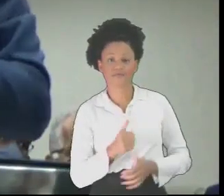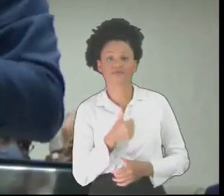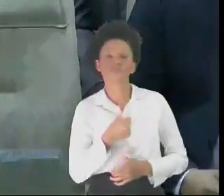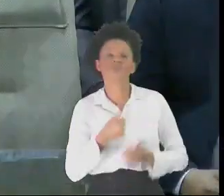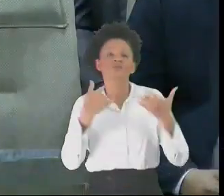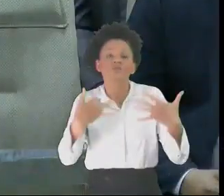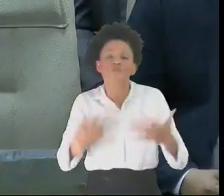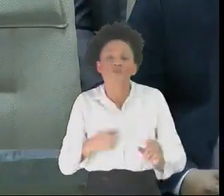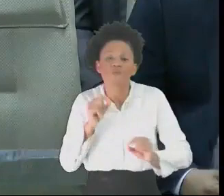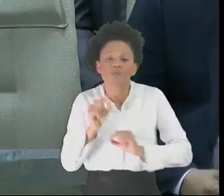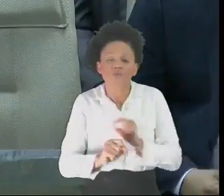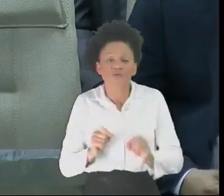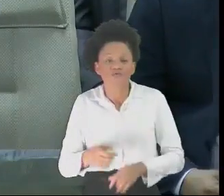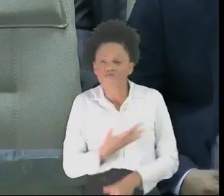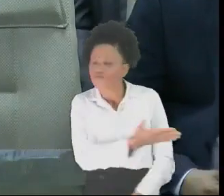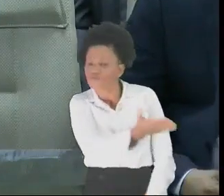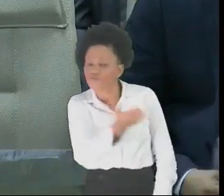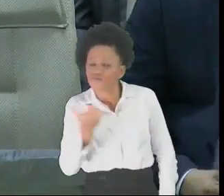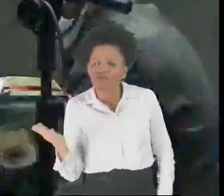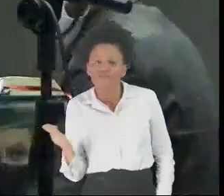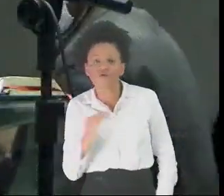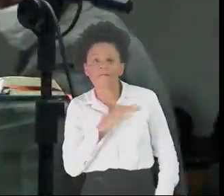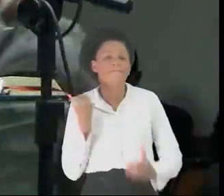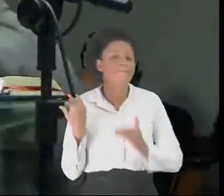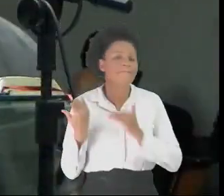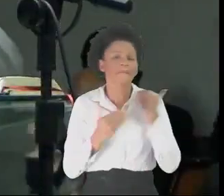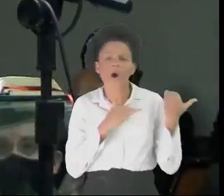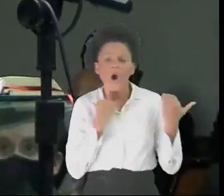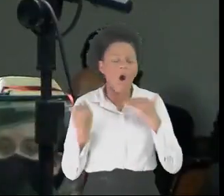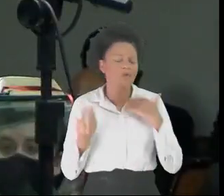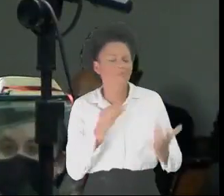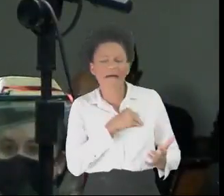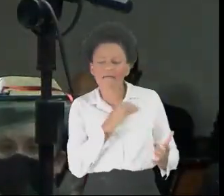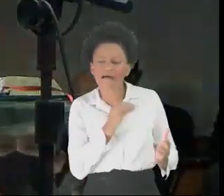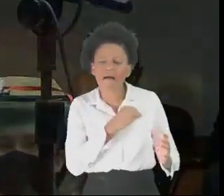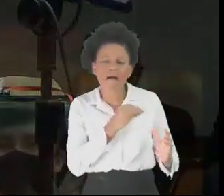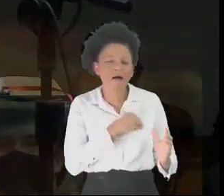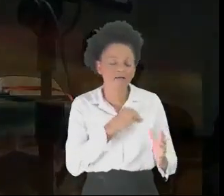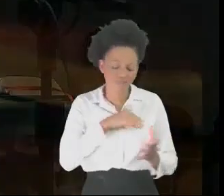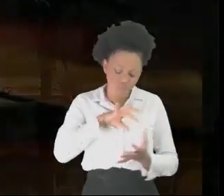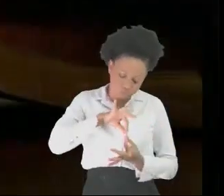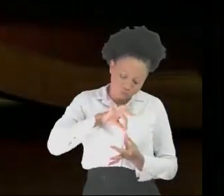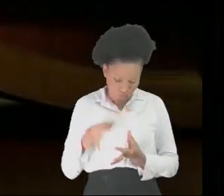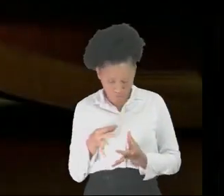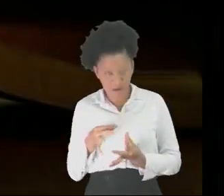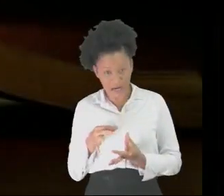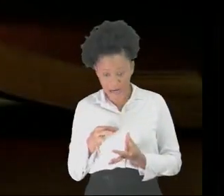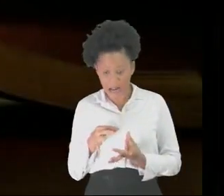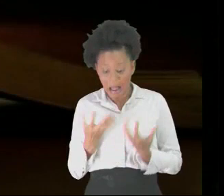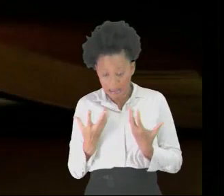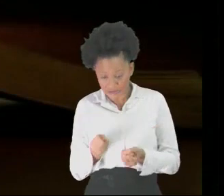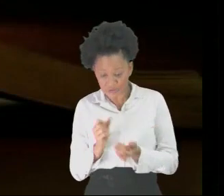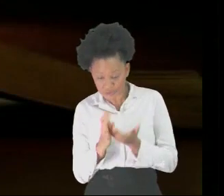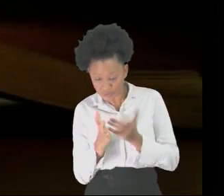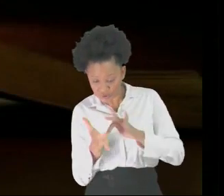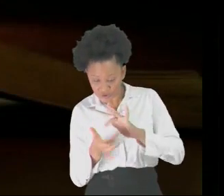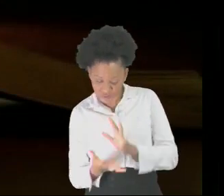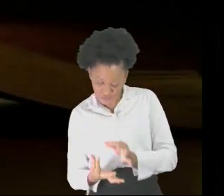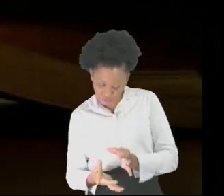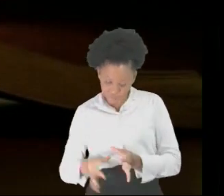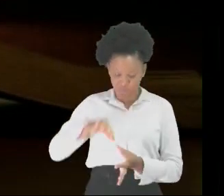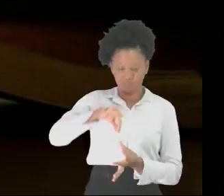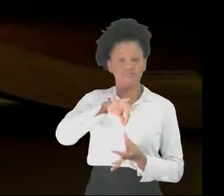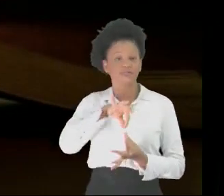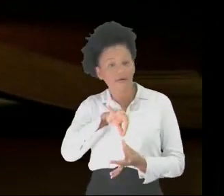assim, estando vós mortos em delitos e pecados, e vos vivificou. Olha aí, quando foi isso?